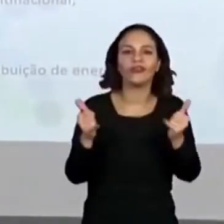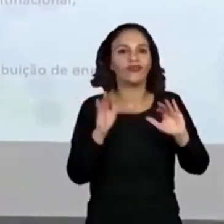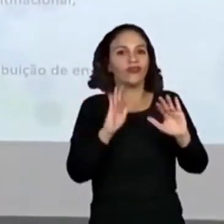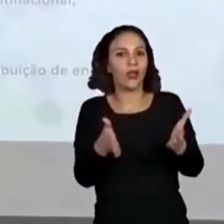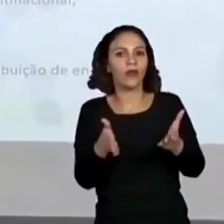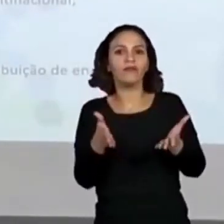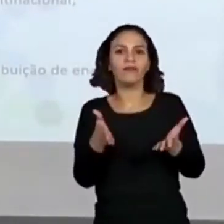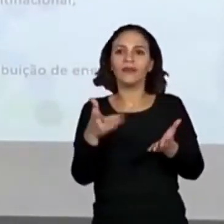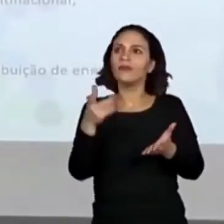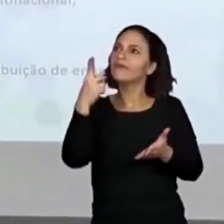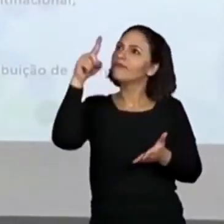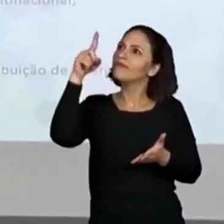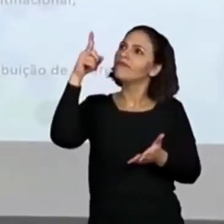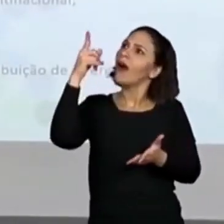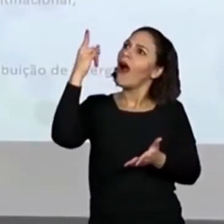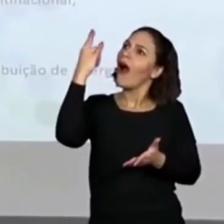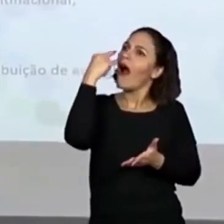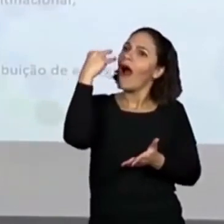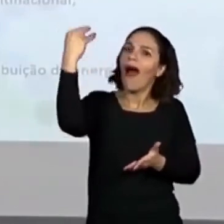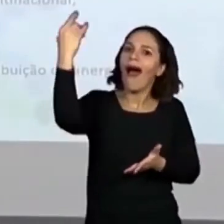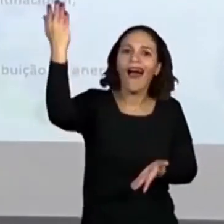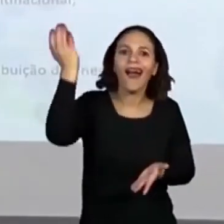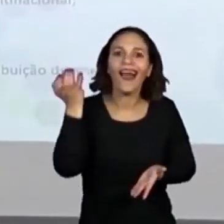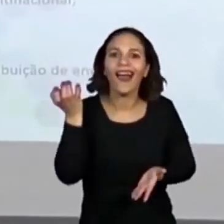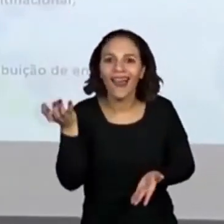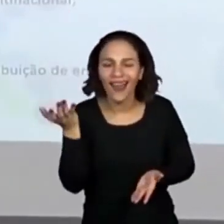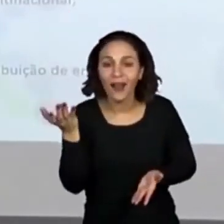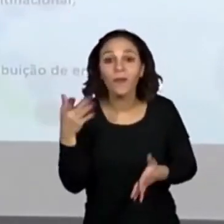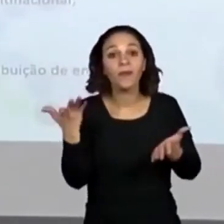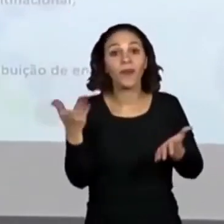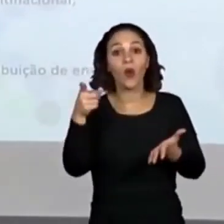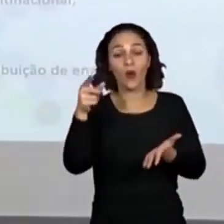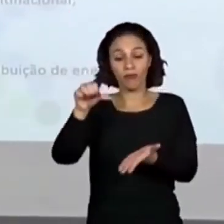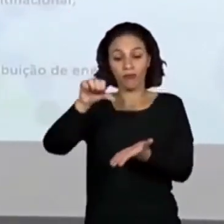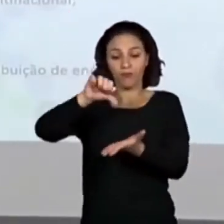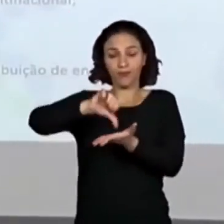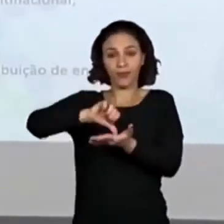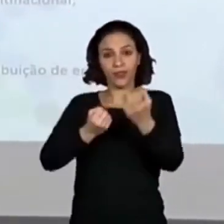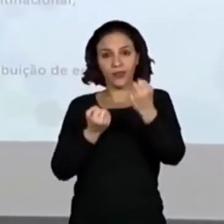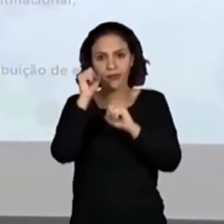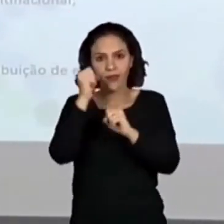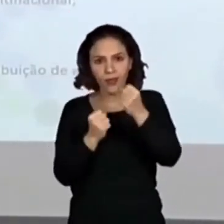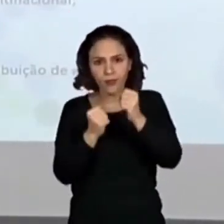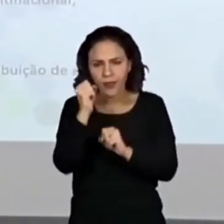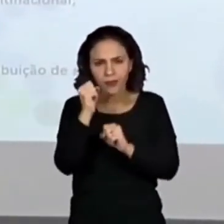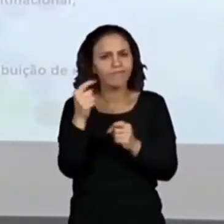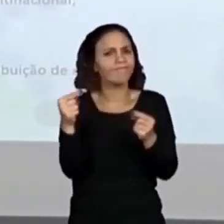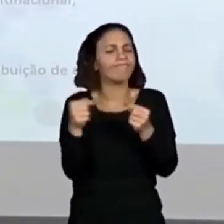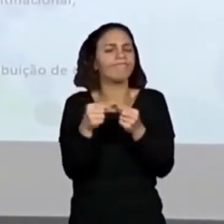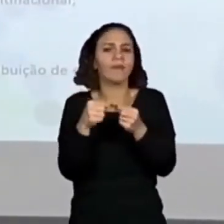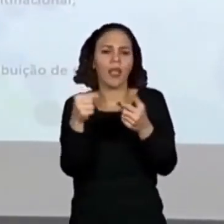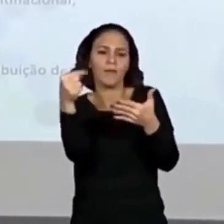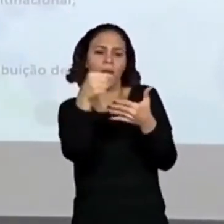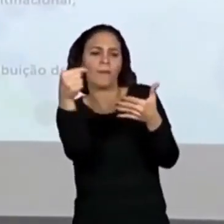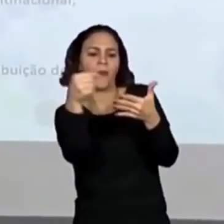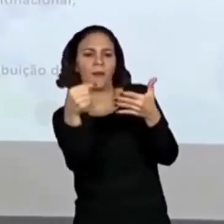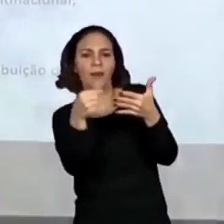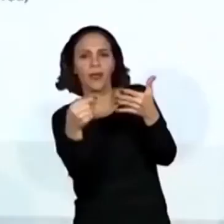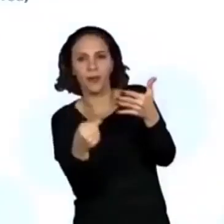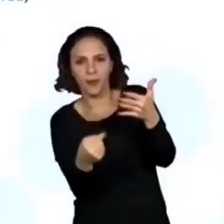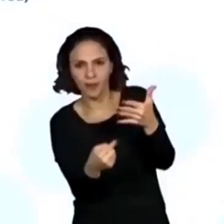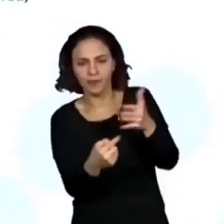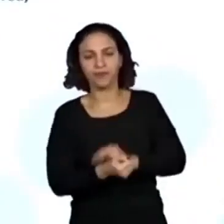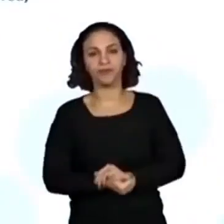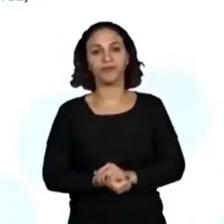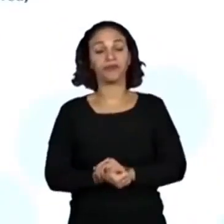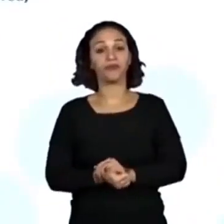atrair mais indústrias. Então, veja, a localização de uma indústria, ela depende de todos esses fatores.